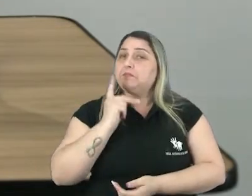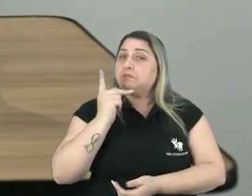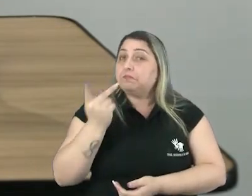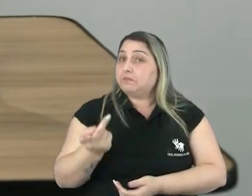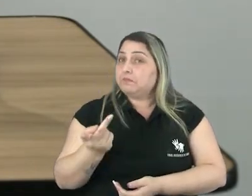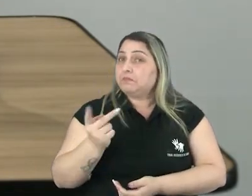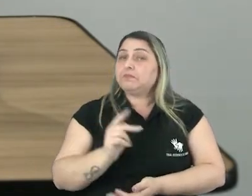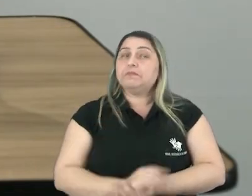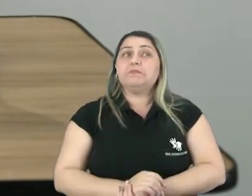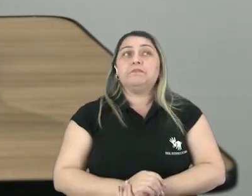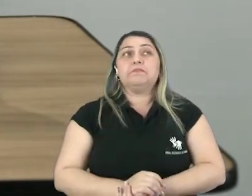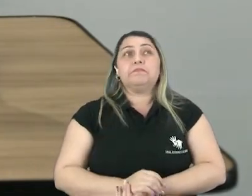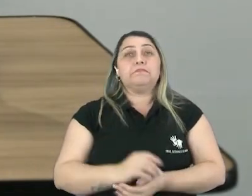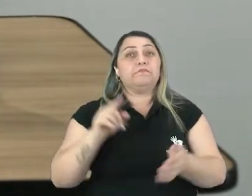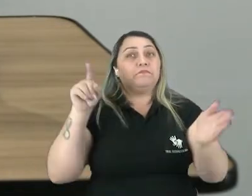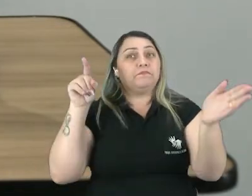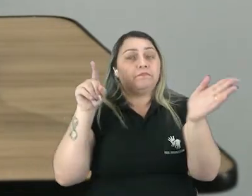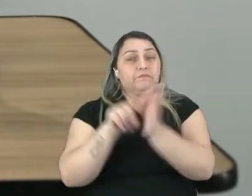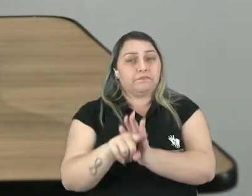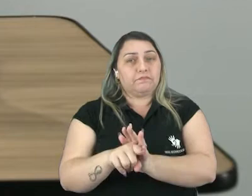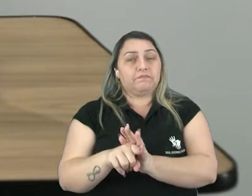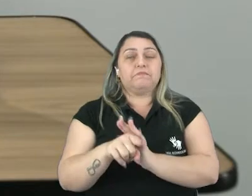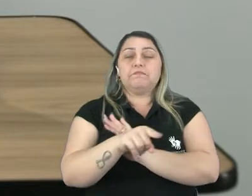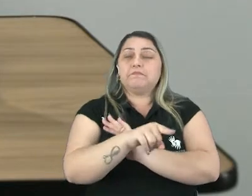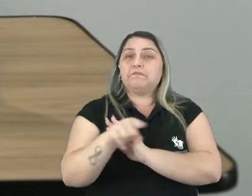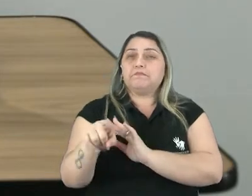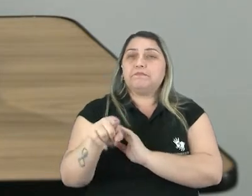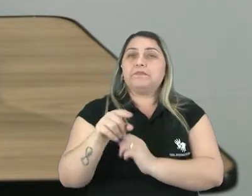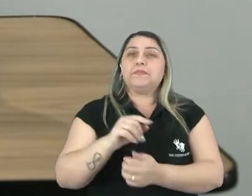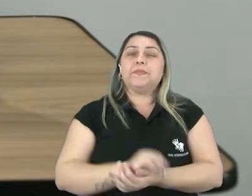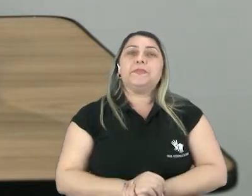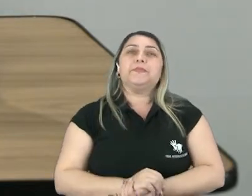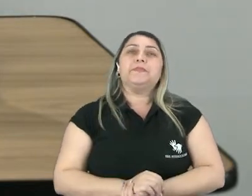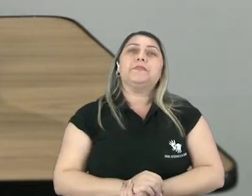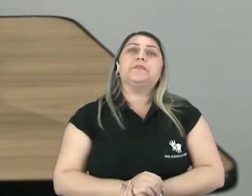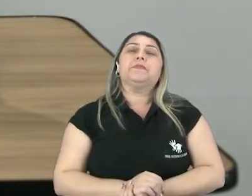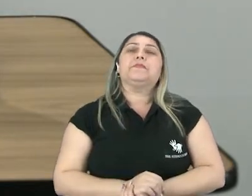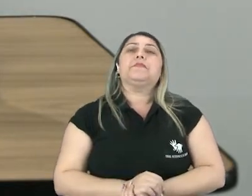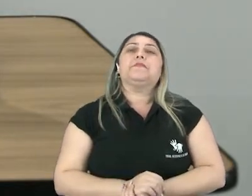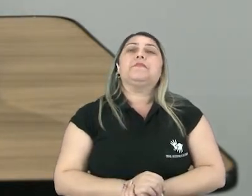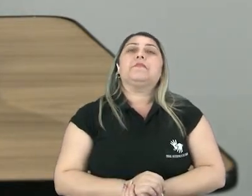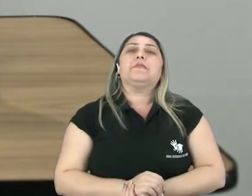falei? Eu vou fazer uma perguntinha então para vocês.